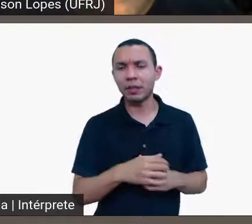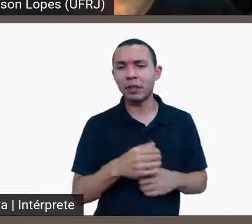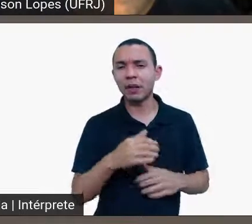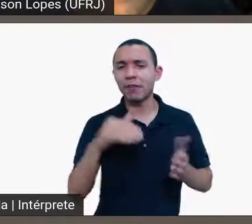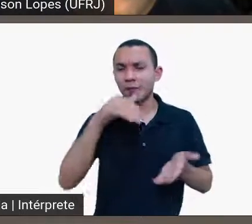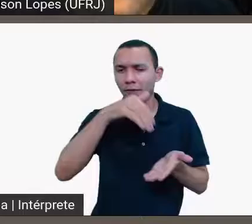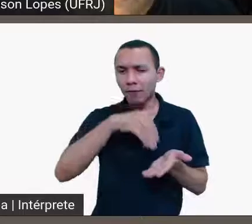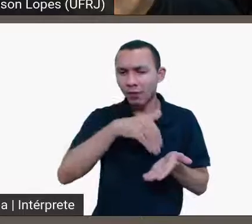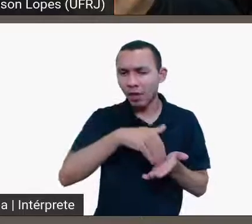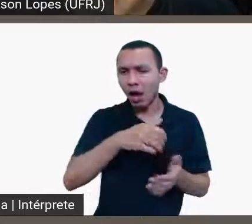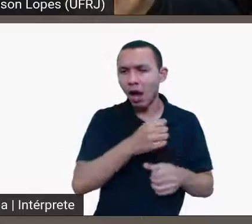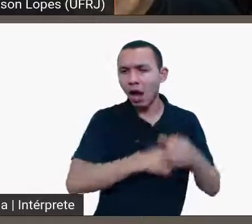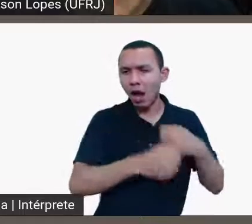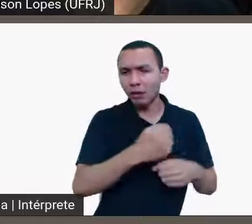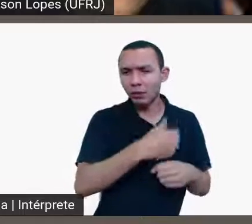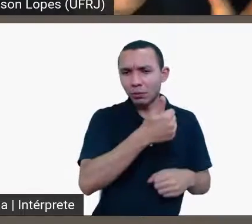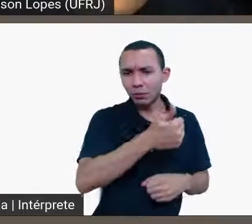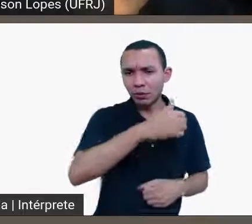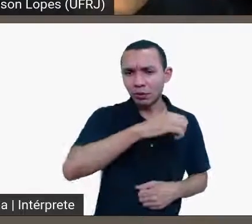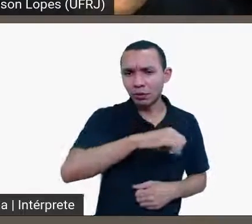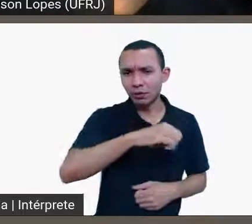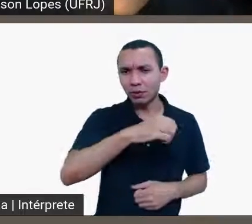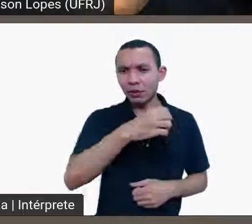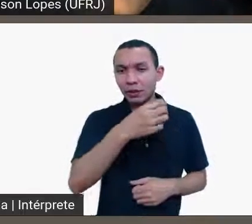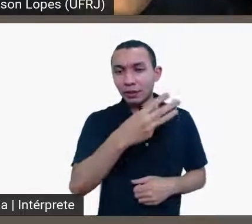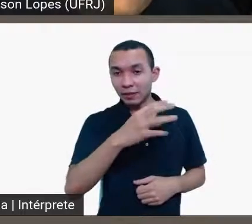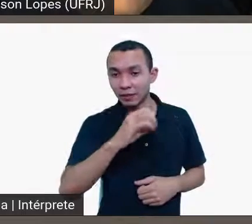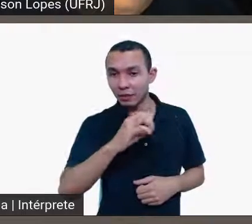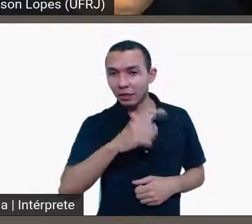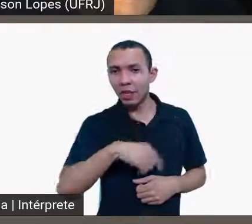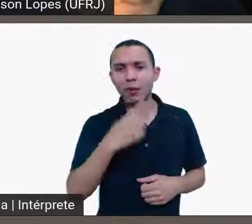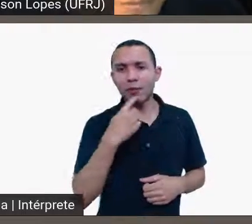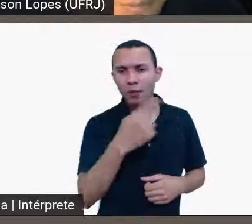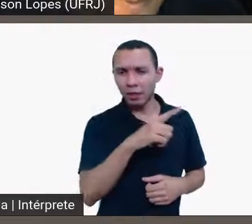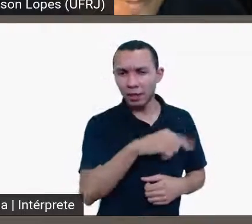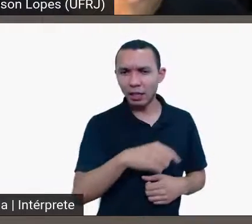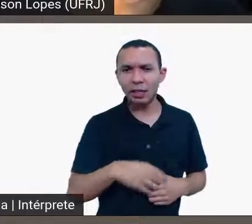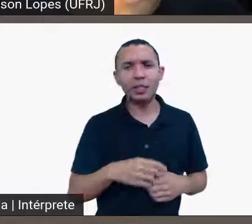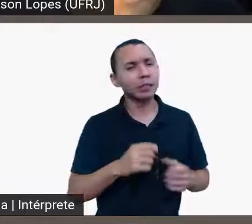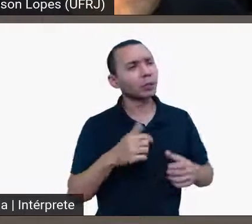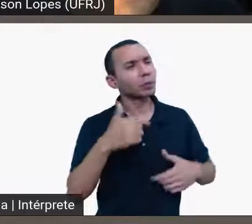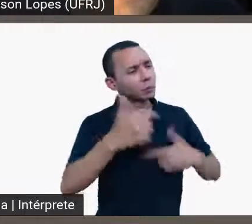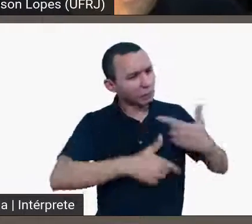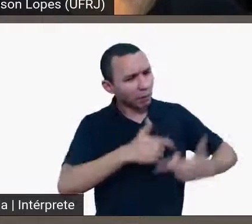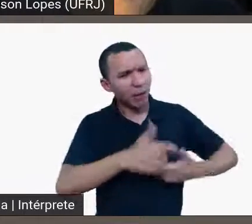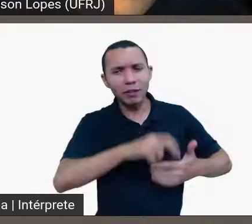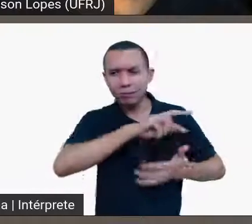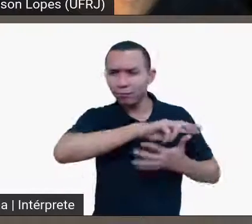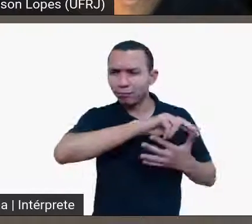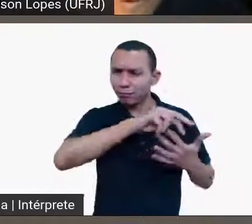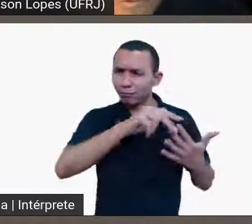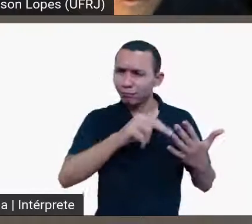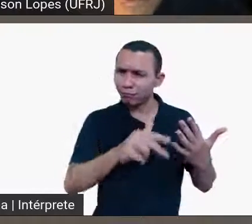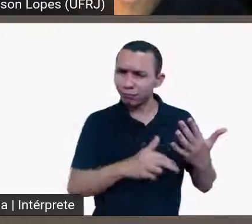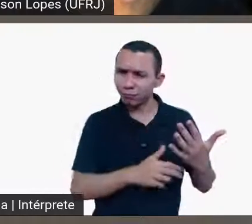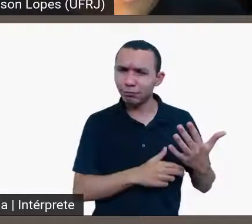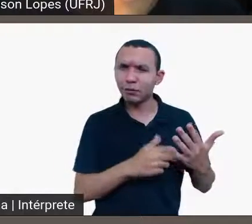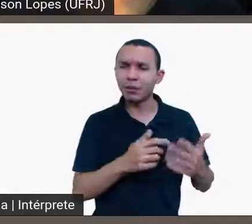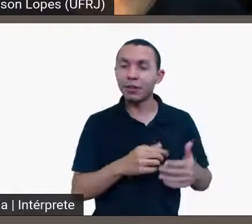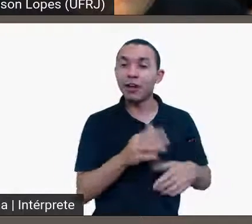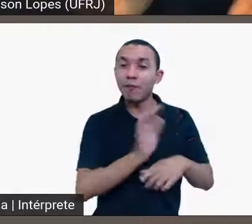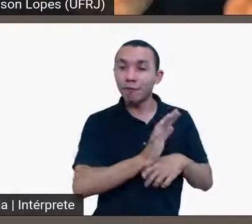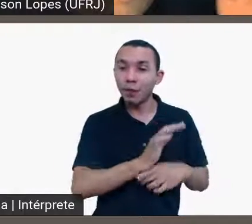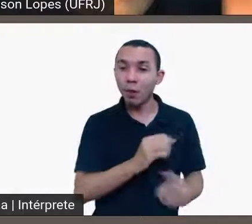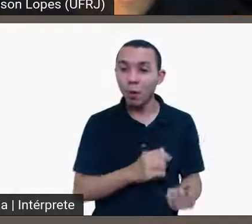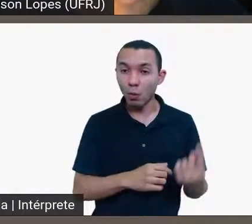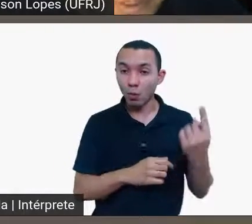20 e 35. E é nesse momento que ele, de fato, ele é produtivo publicamente, né? O único filme